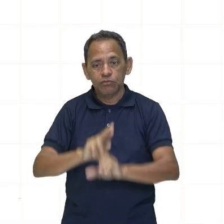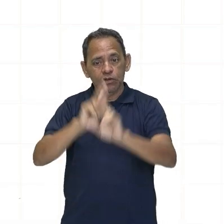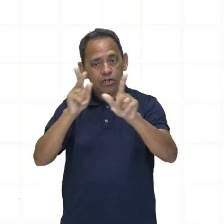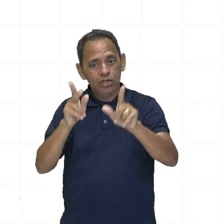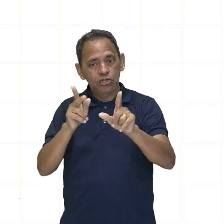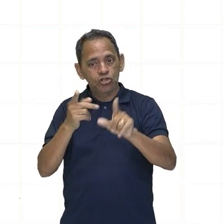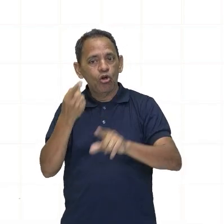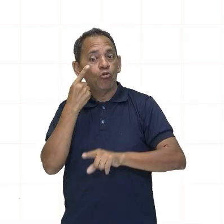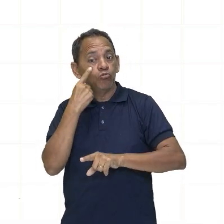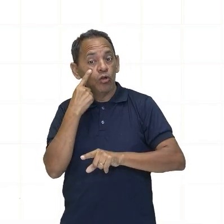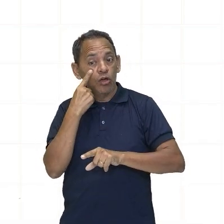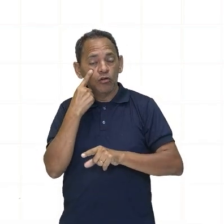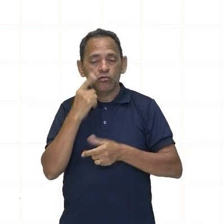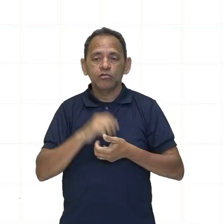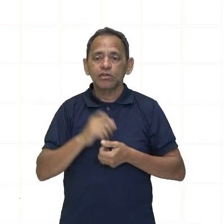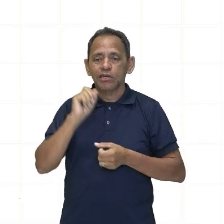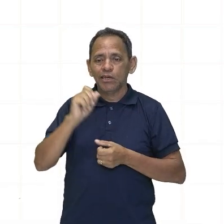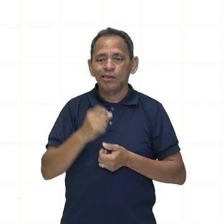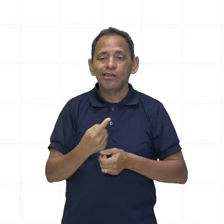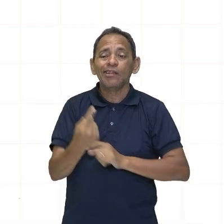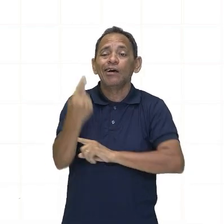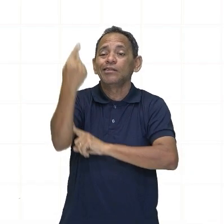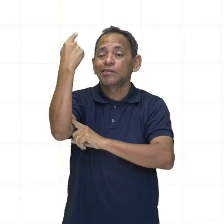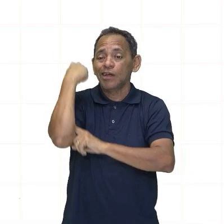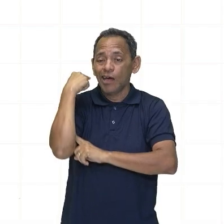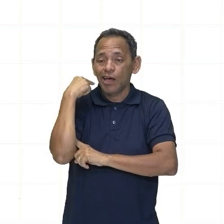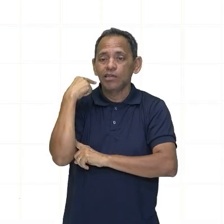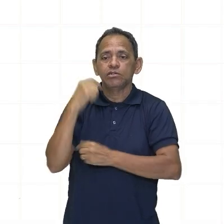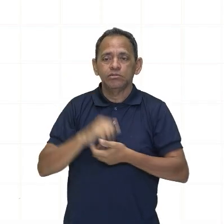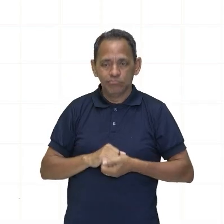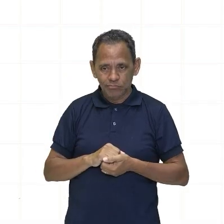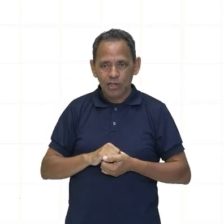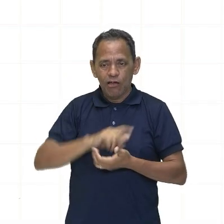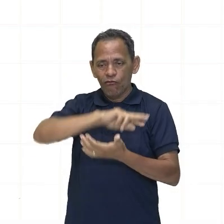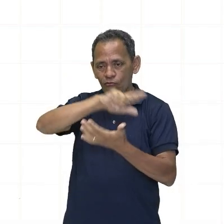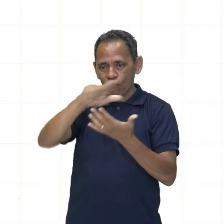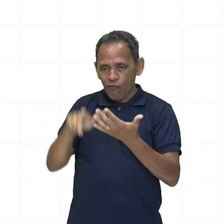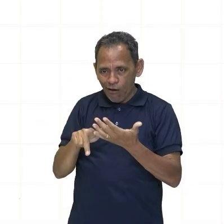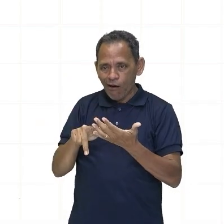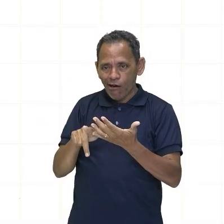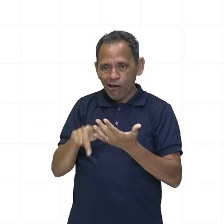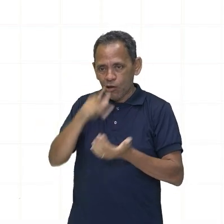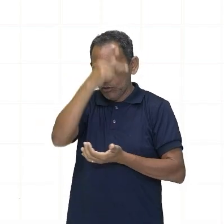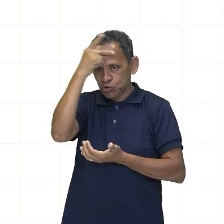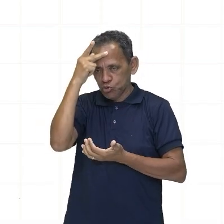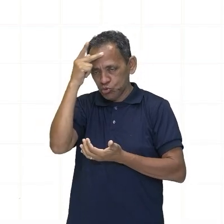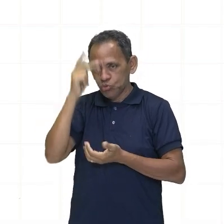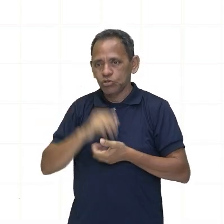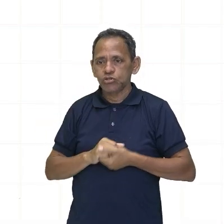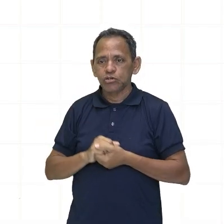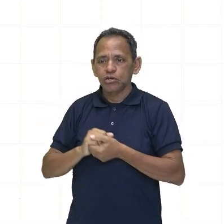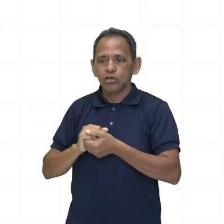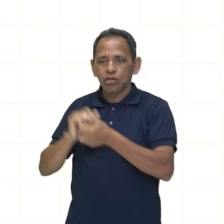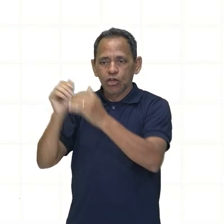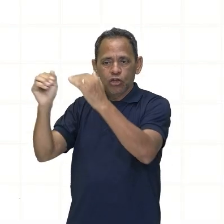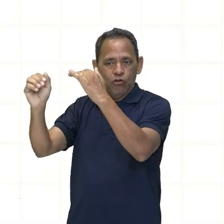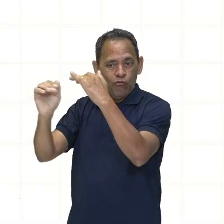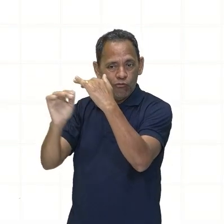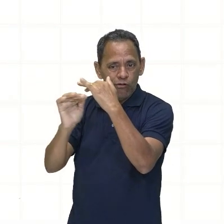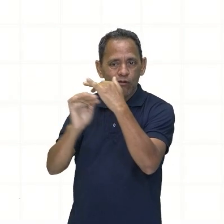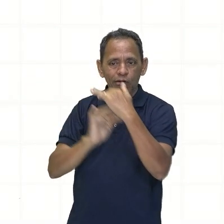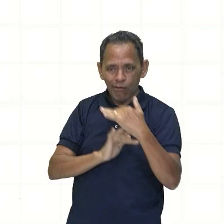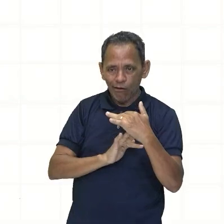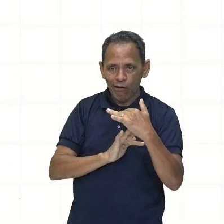observa, do que aconteceu aí com muitas pessoas vindo do continente africano, né. Essas pessoas, elas já vêm em